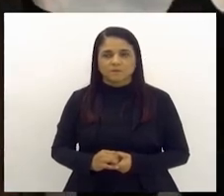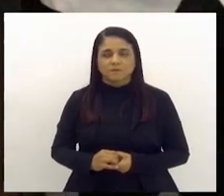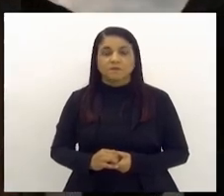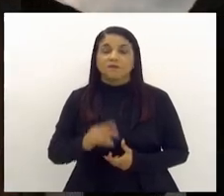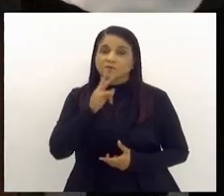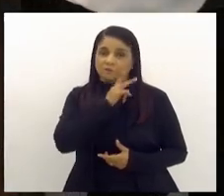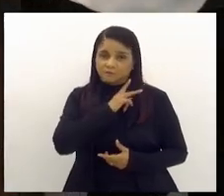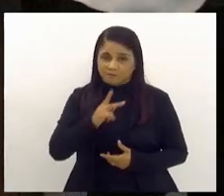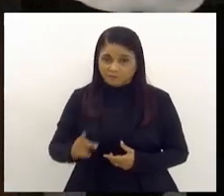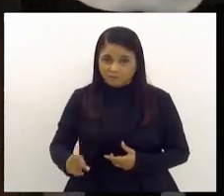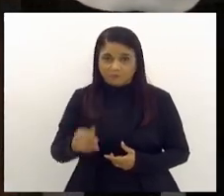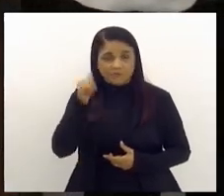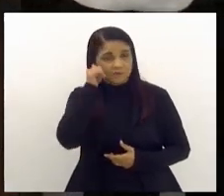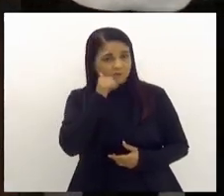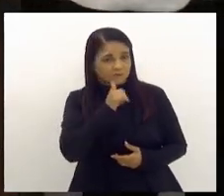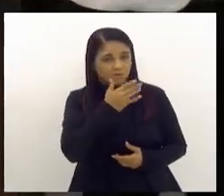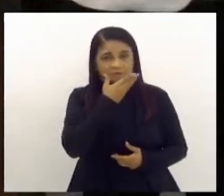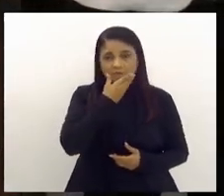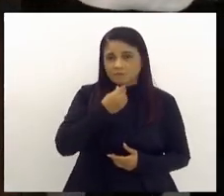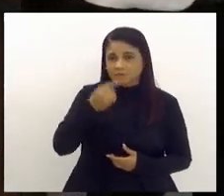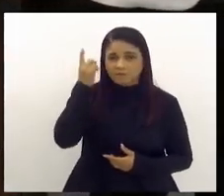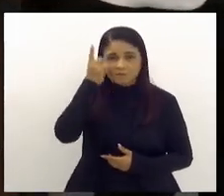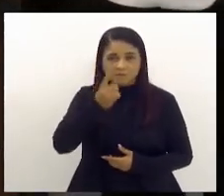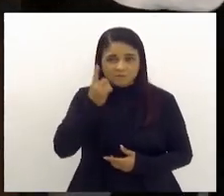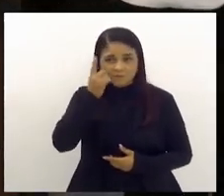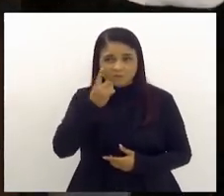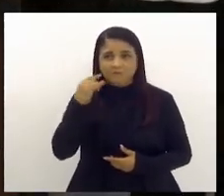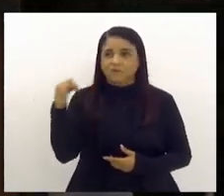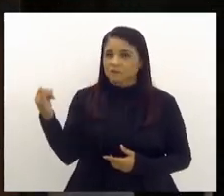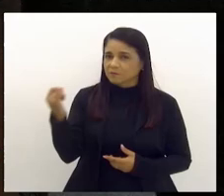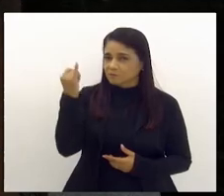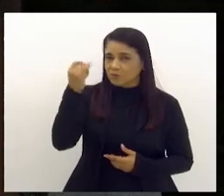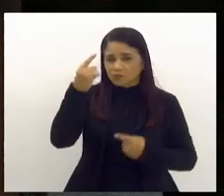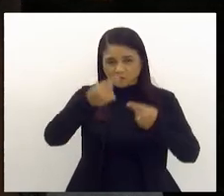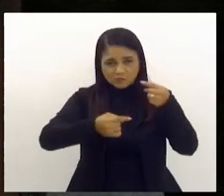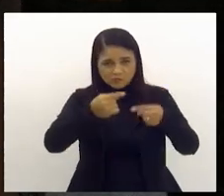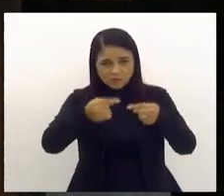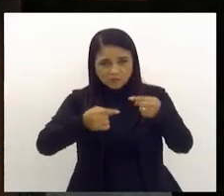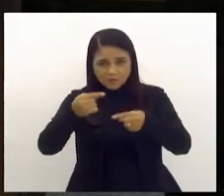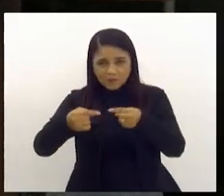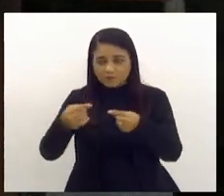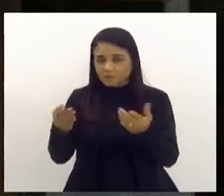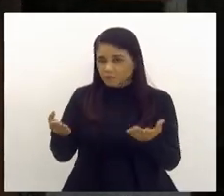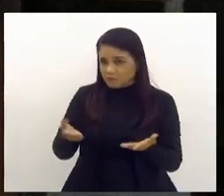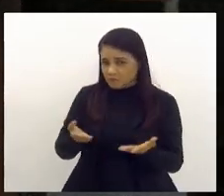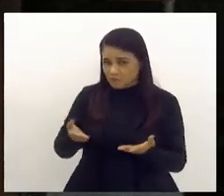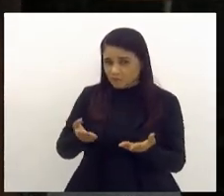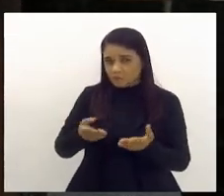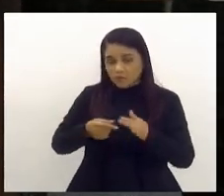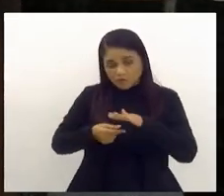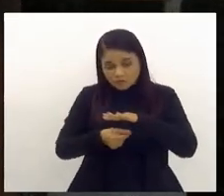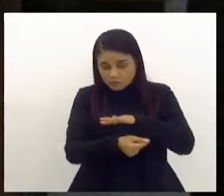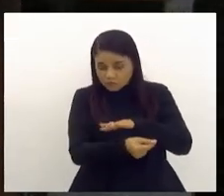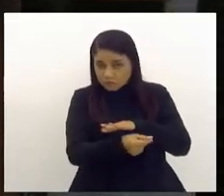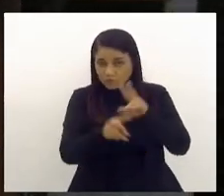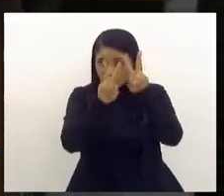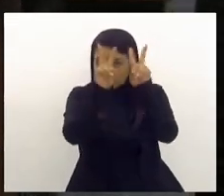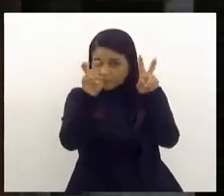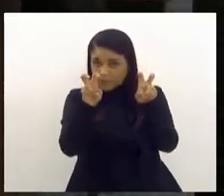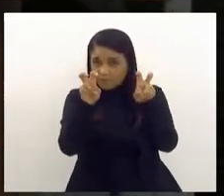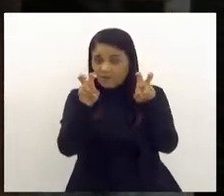Senhor presidente, senhoras deputadas, senhores deputados, importante o debate que a gente trava aqui hoje com relação aos fundos. Por isso,